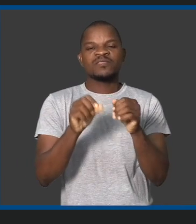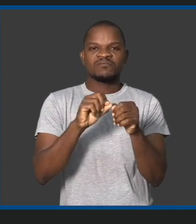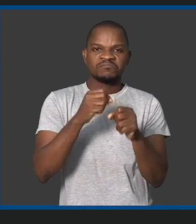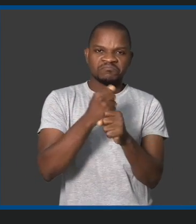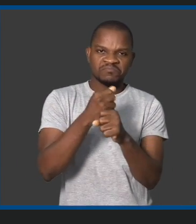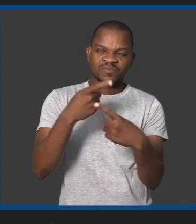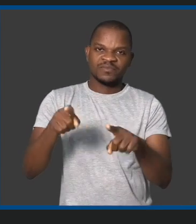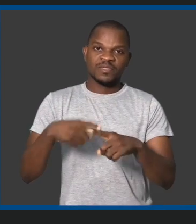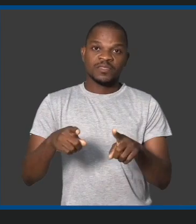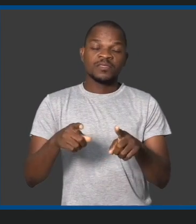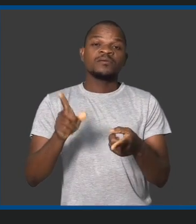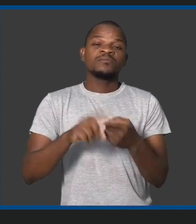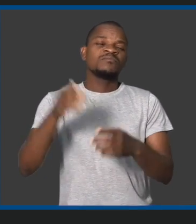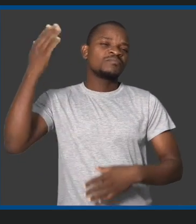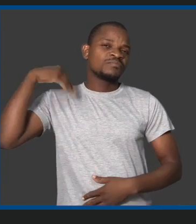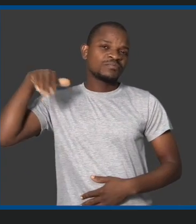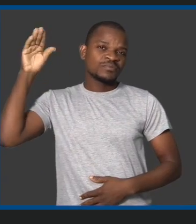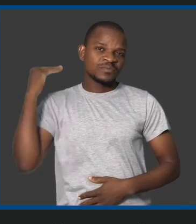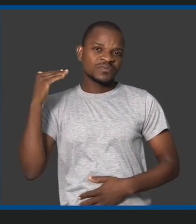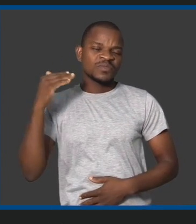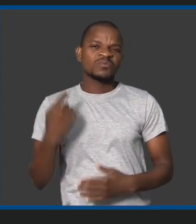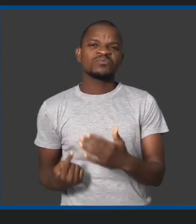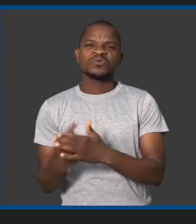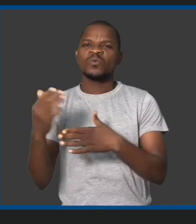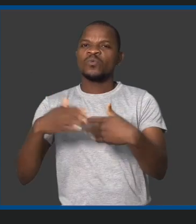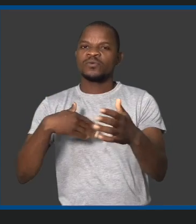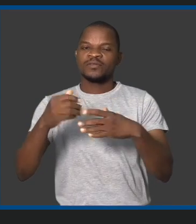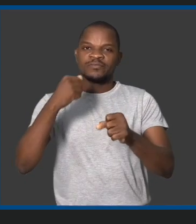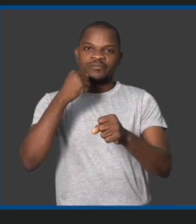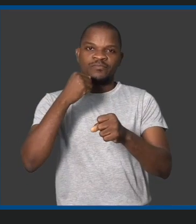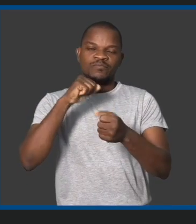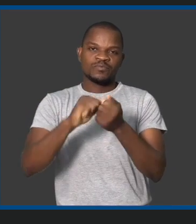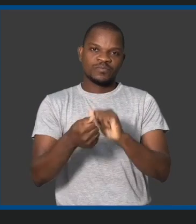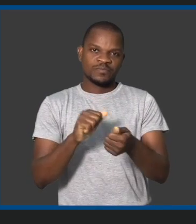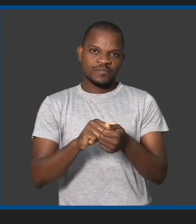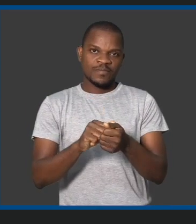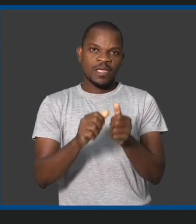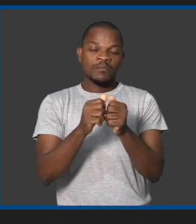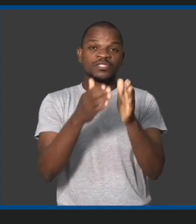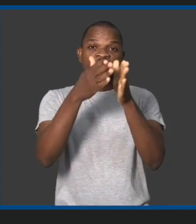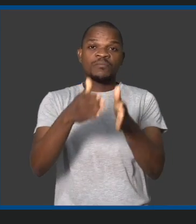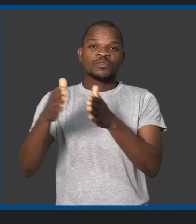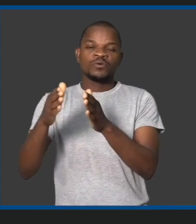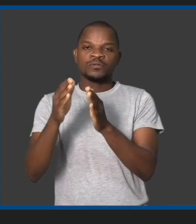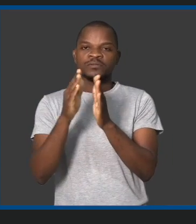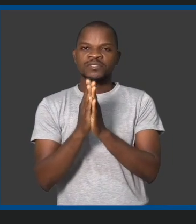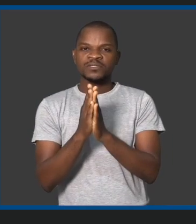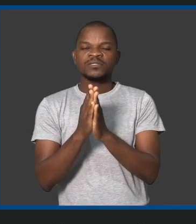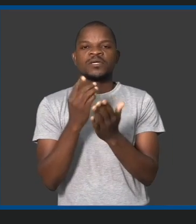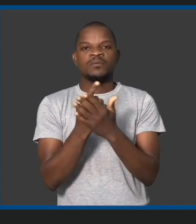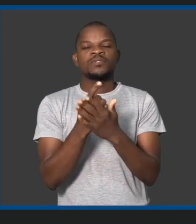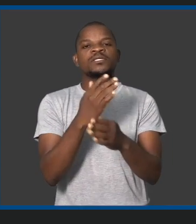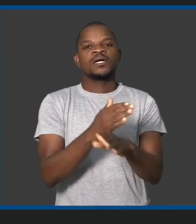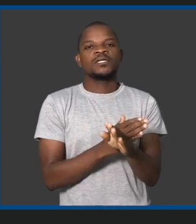Mesmo nos tempos passados, quando havia esse tipo de problemas, mas os religiosos subiam. Antes, para